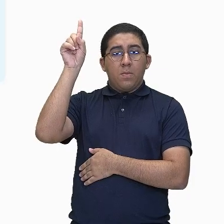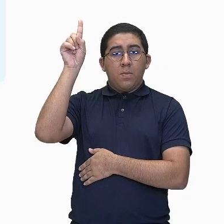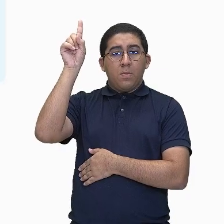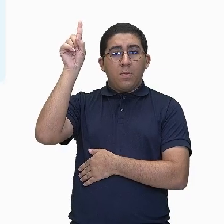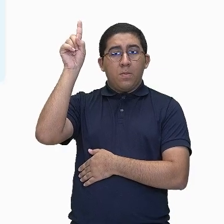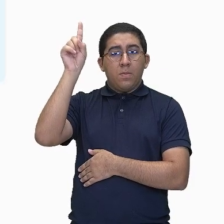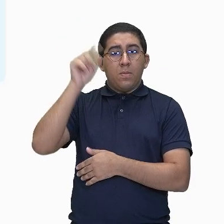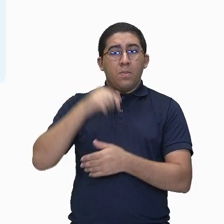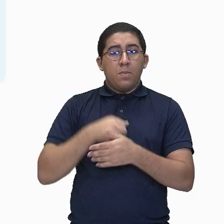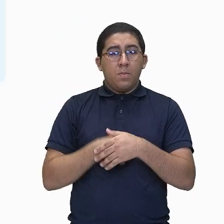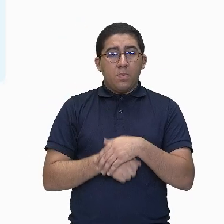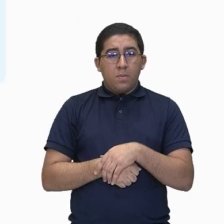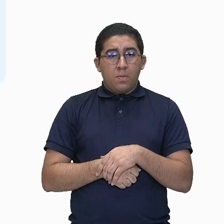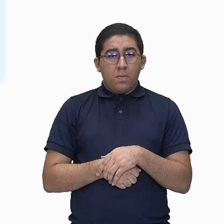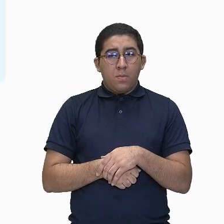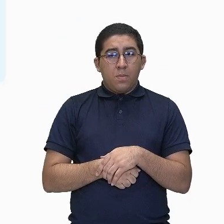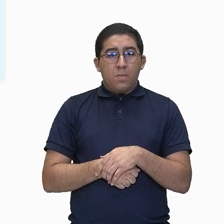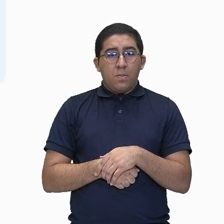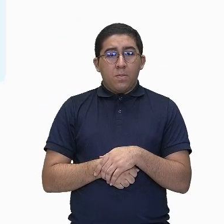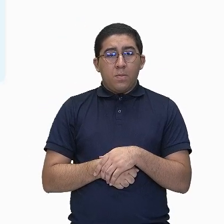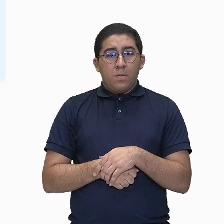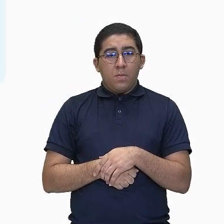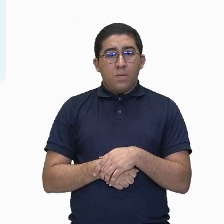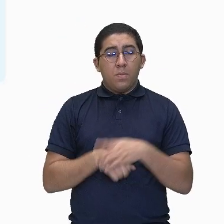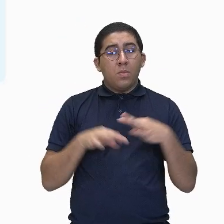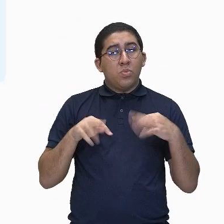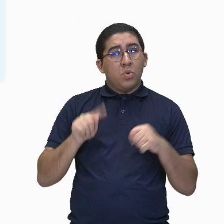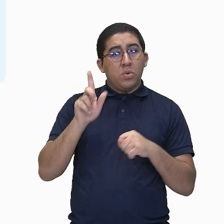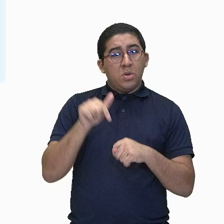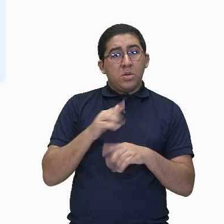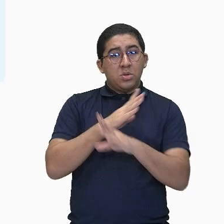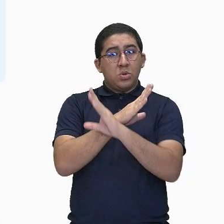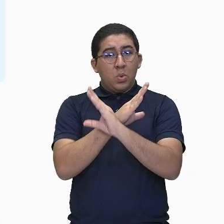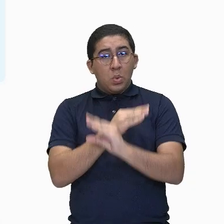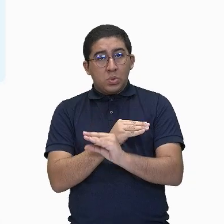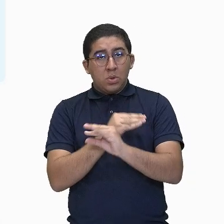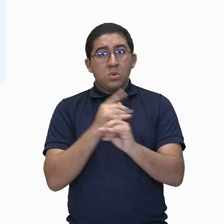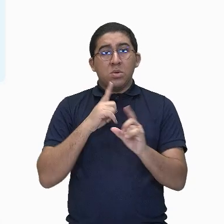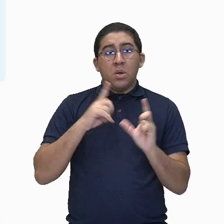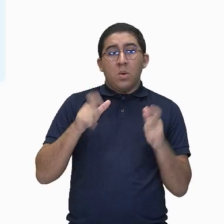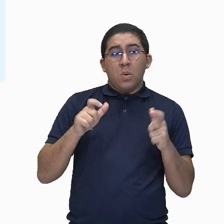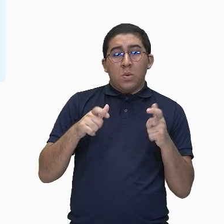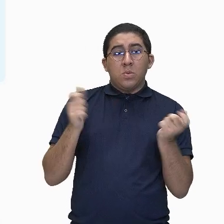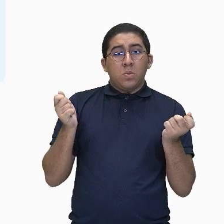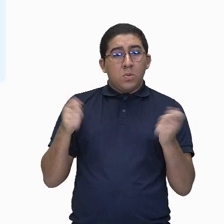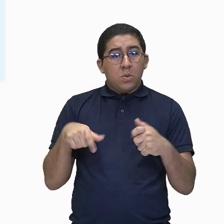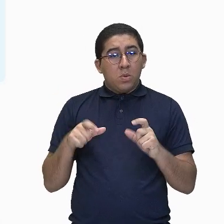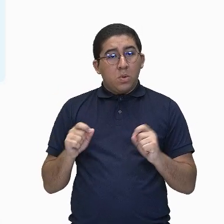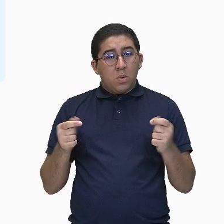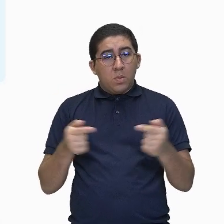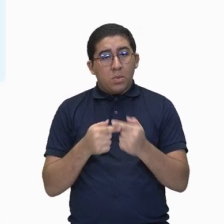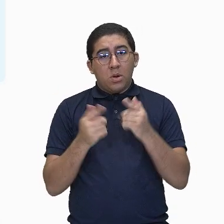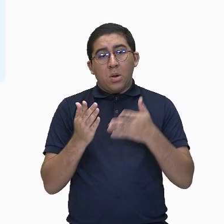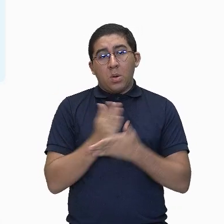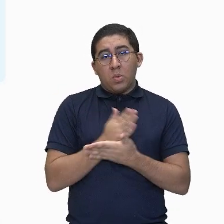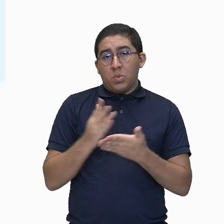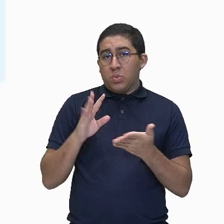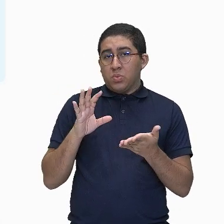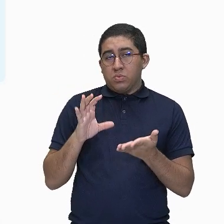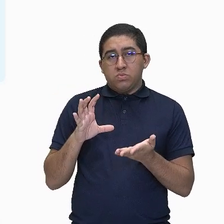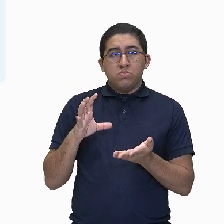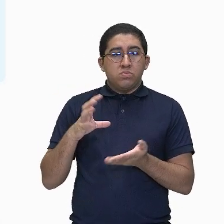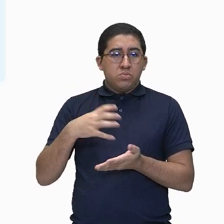todavia. Então, todas essas conjunções, elas estarão proporcionando um determinado